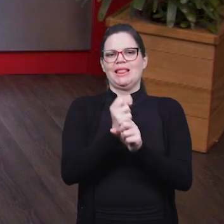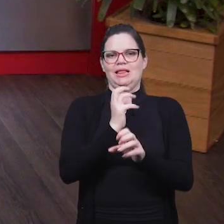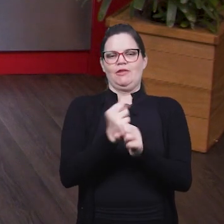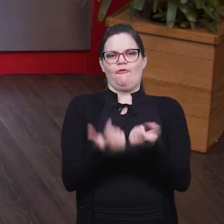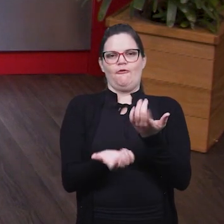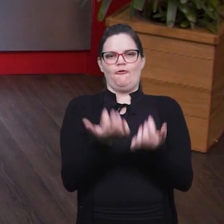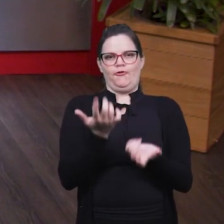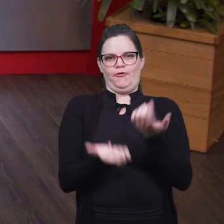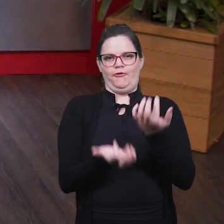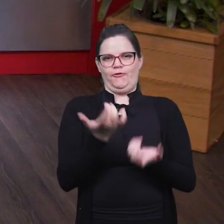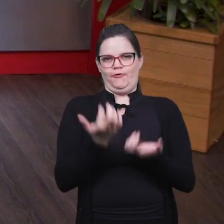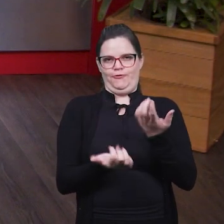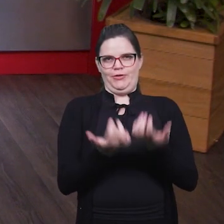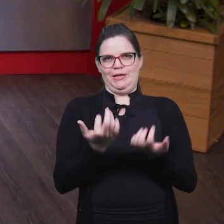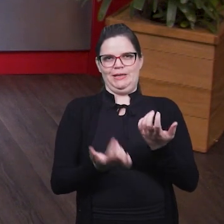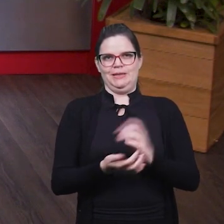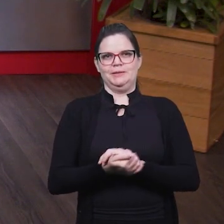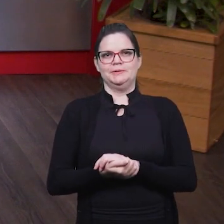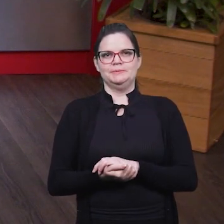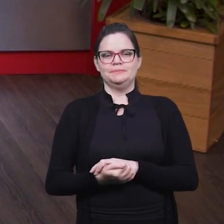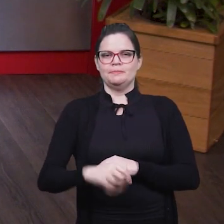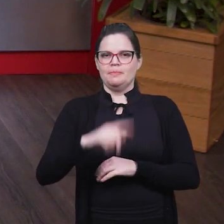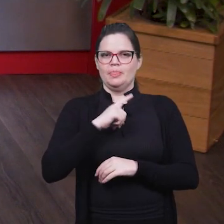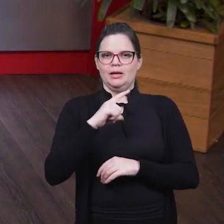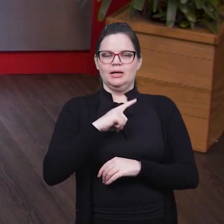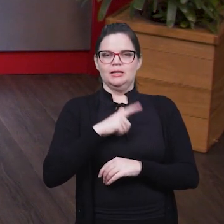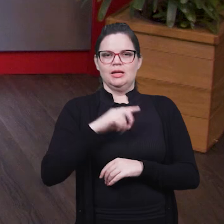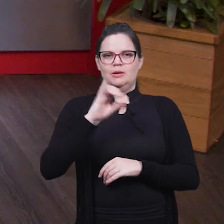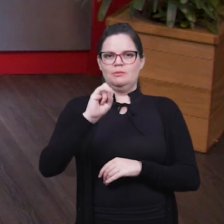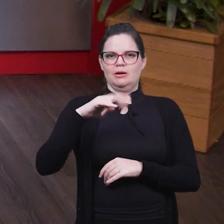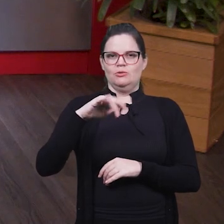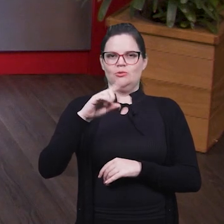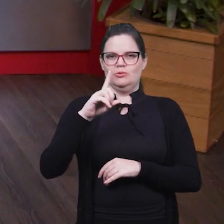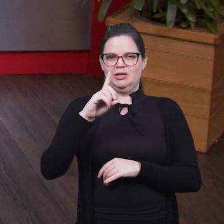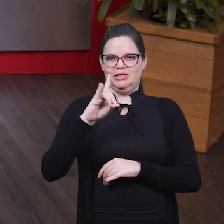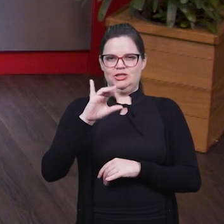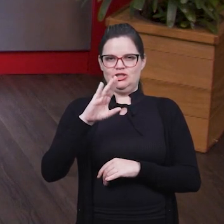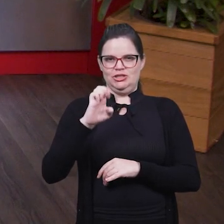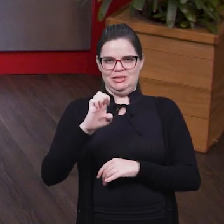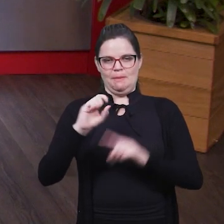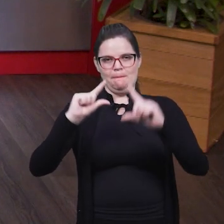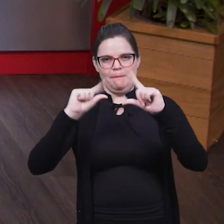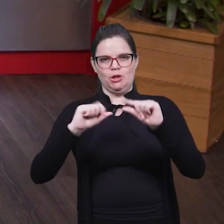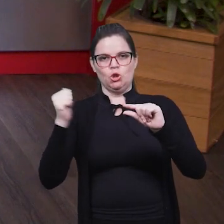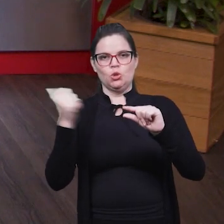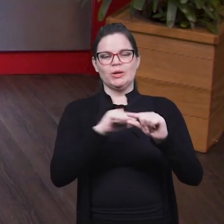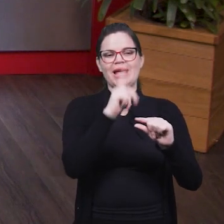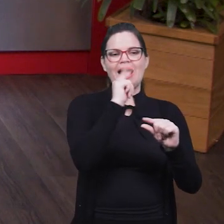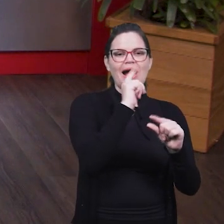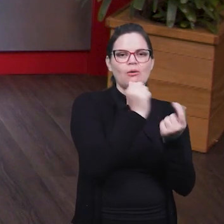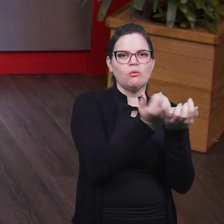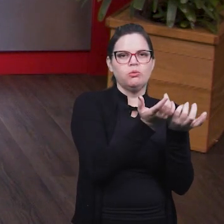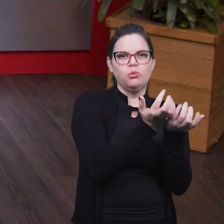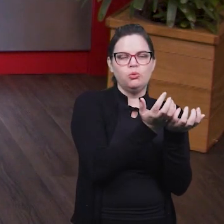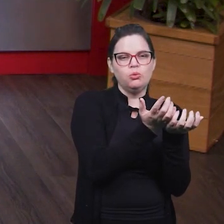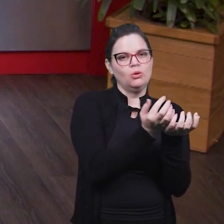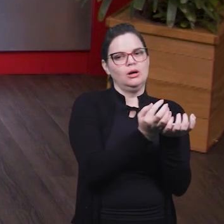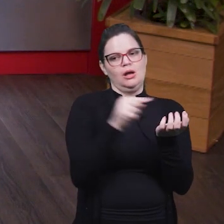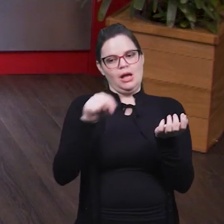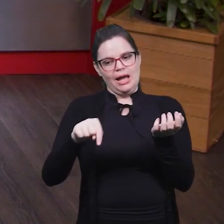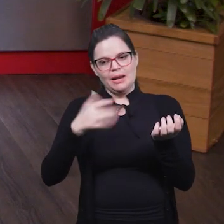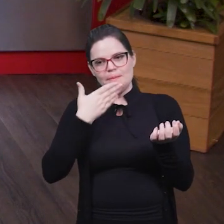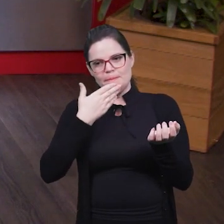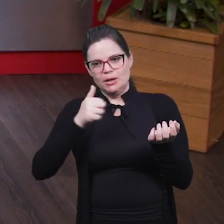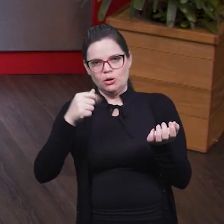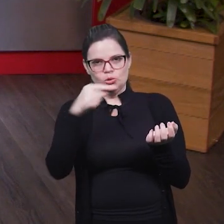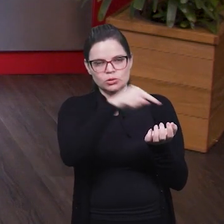possui um índice glicêmico menor que a cozida, mas ainda assim ela não é saudável. Então